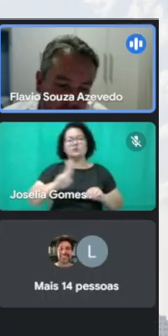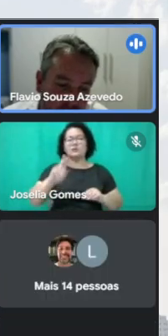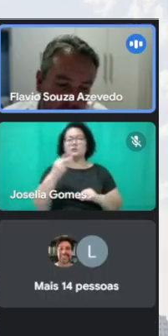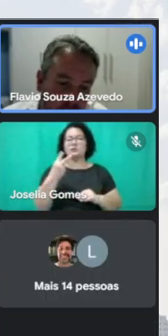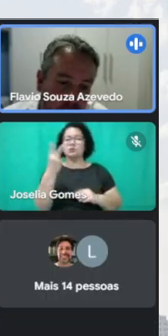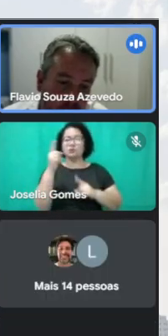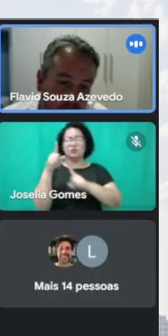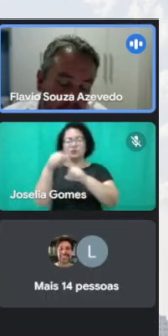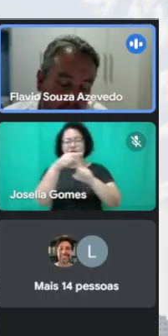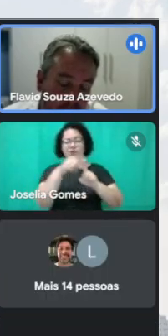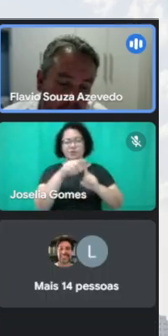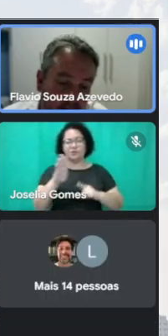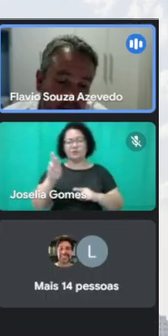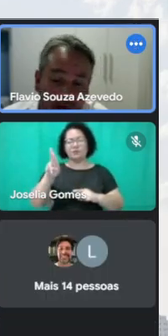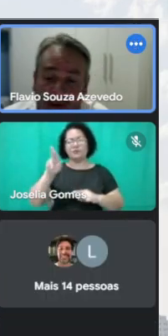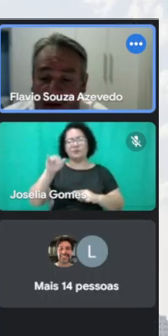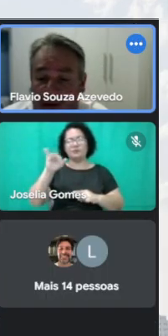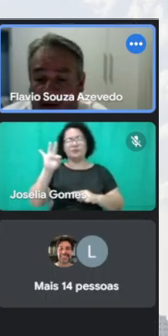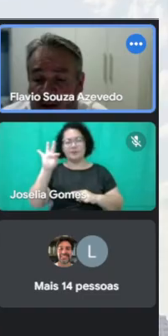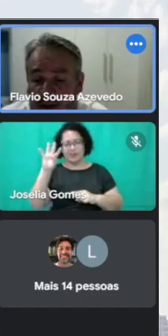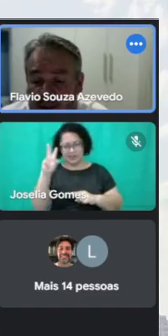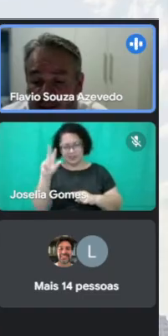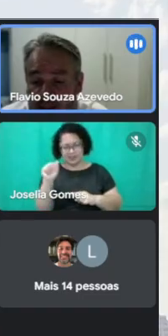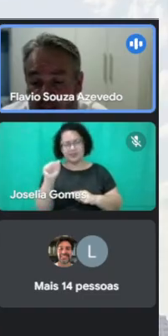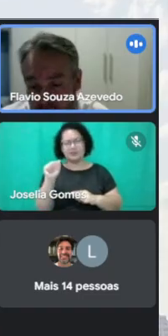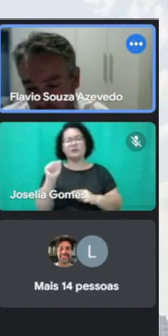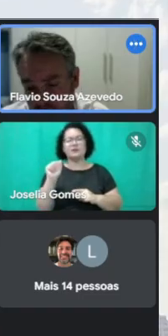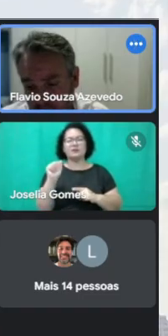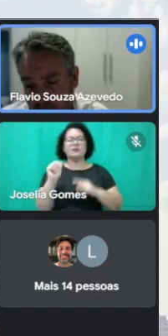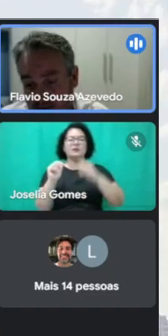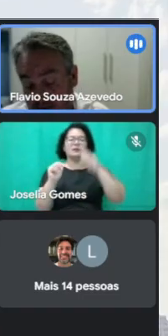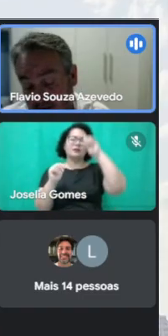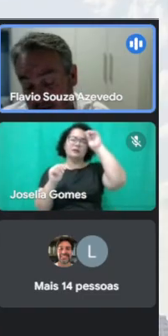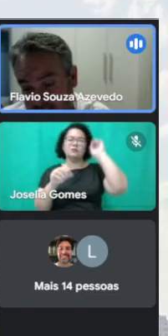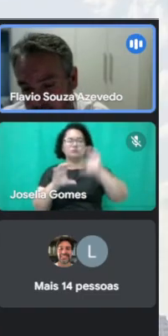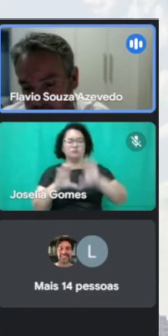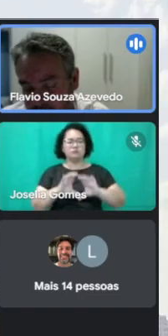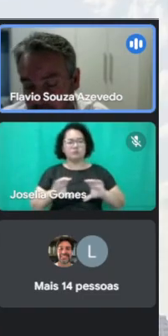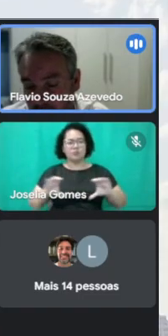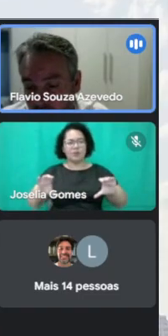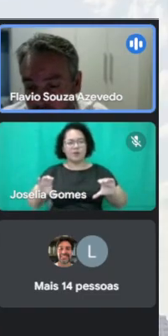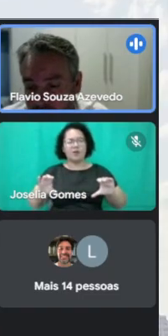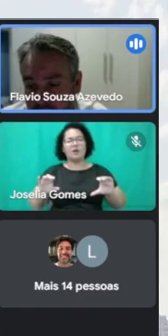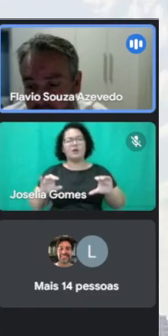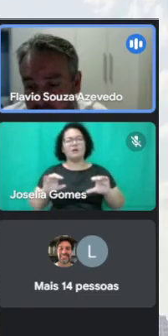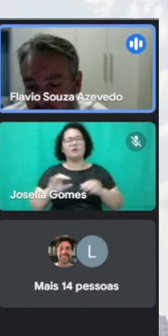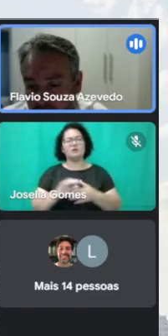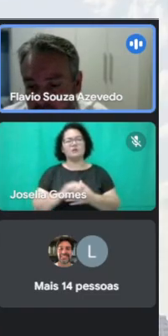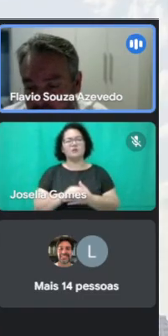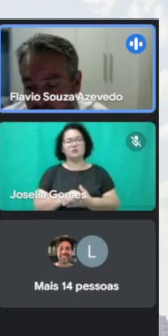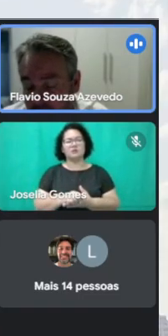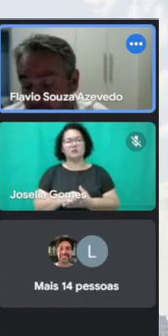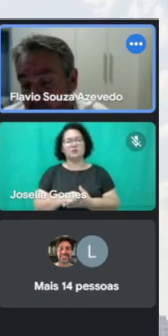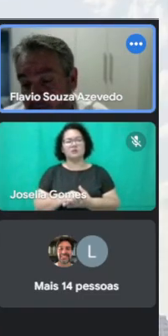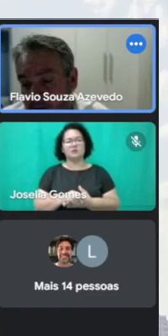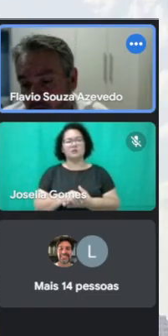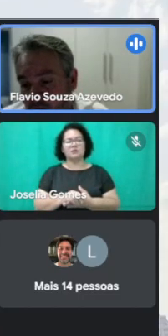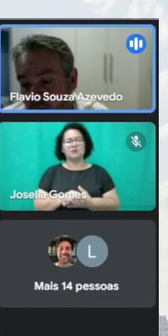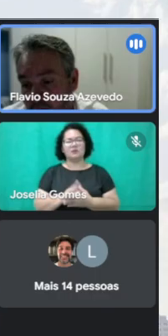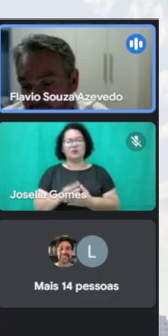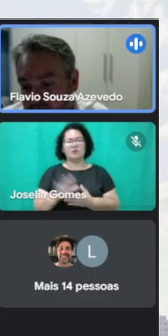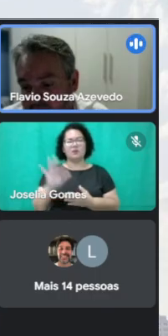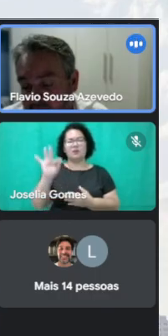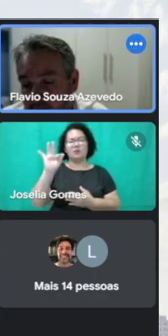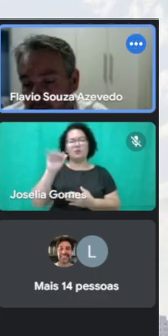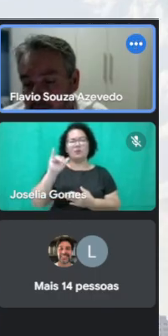tem esse geocomposto impermeabilizante, e essa ele chama de lagoa plantada, né? Mas é um filtro com